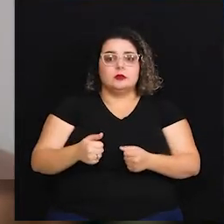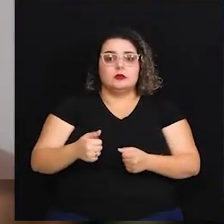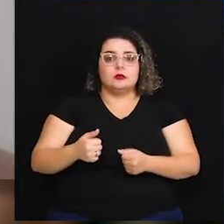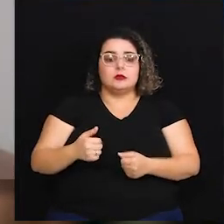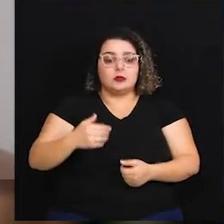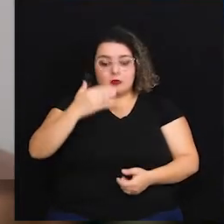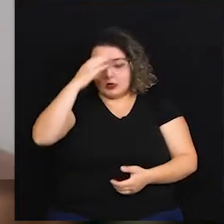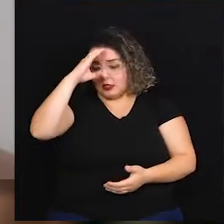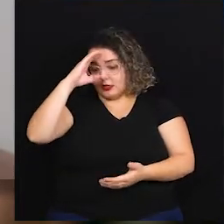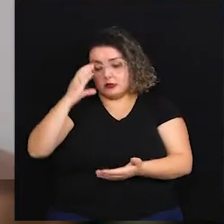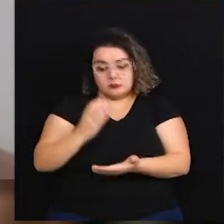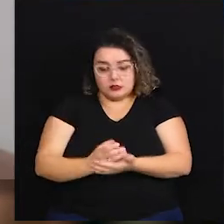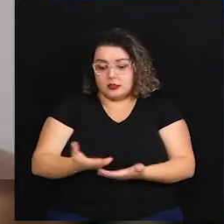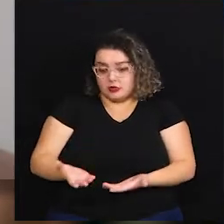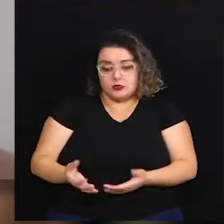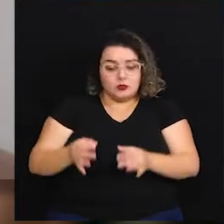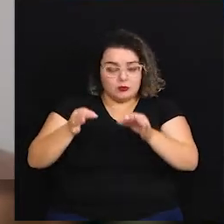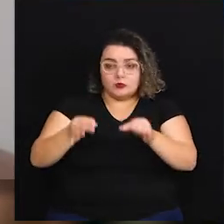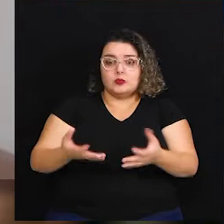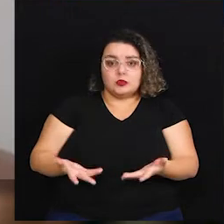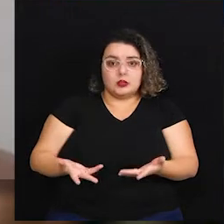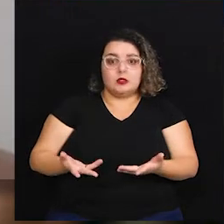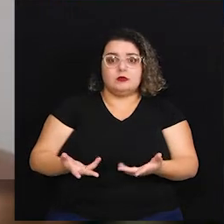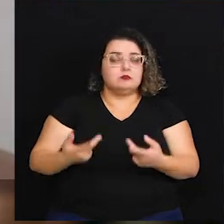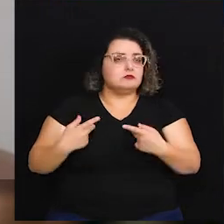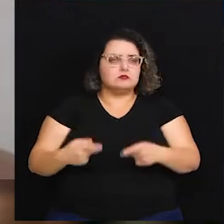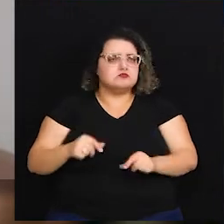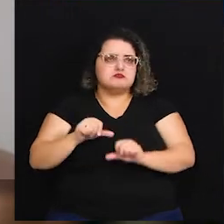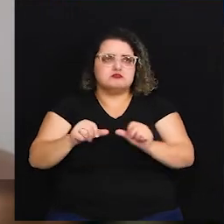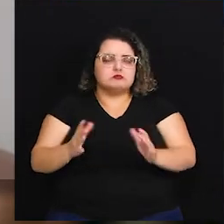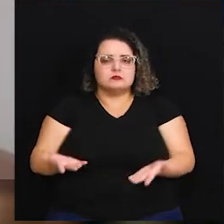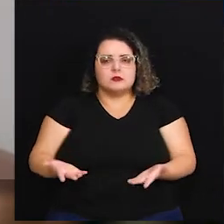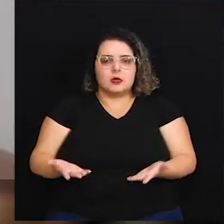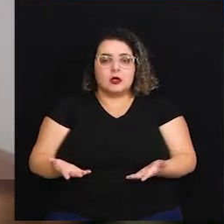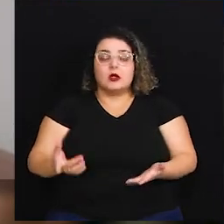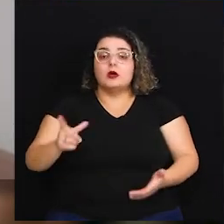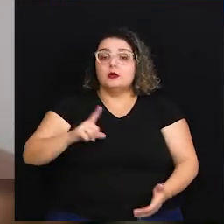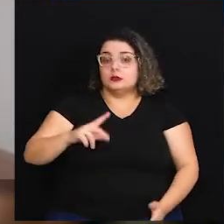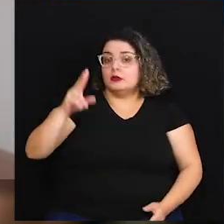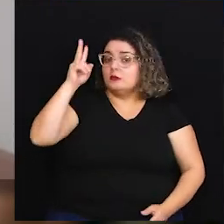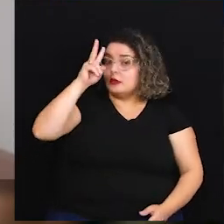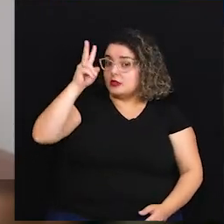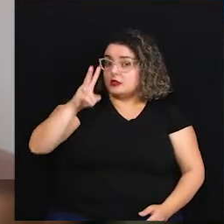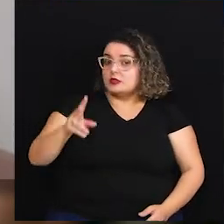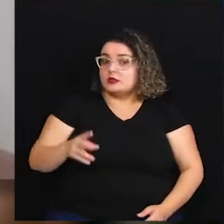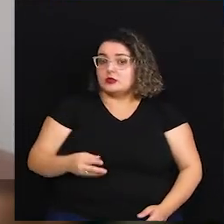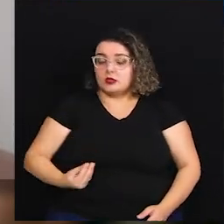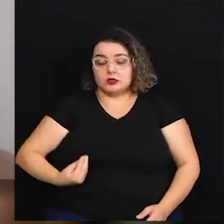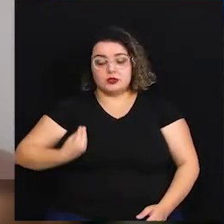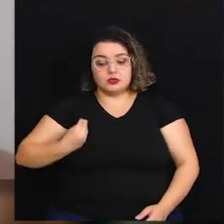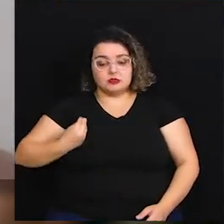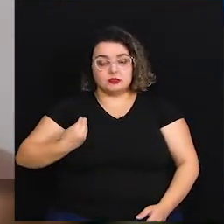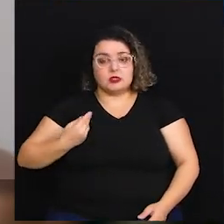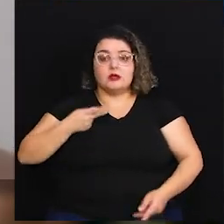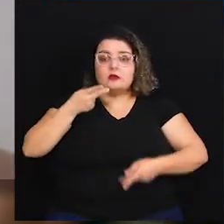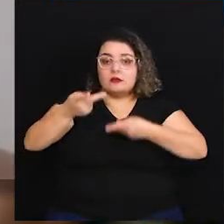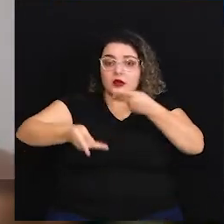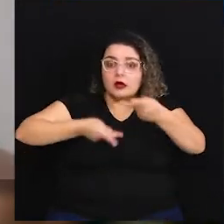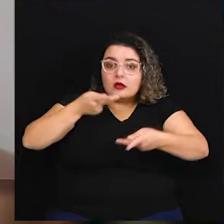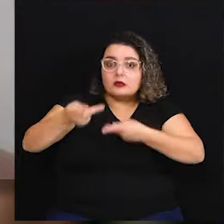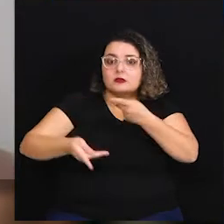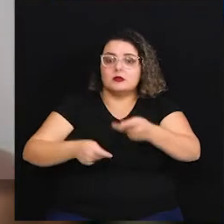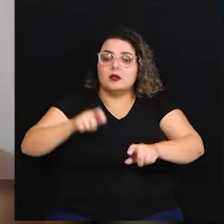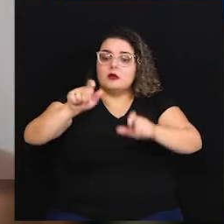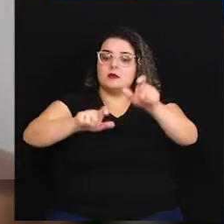certo. E é isso, a postura eu acho que não muda muito. O que muda é, agora, como eu já tenho uma história, uma trajetória para contar, eu contando uma